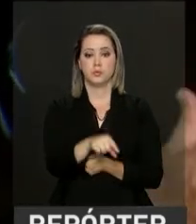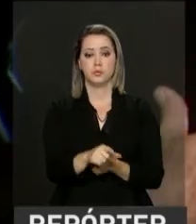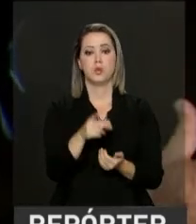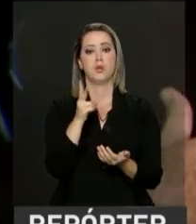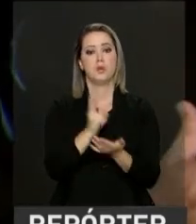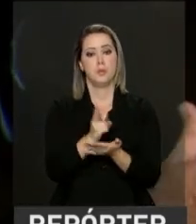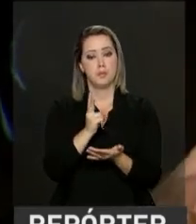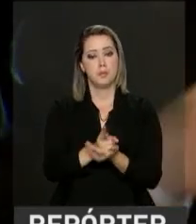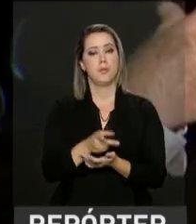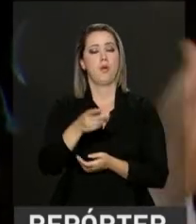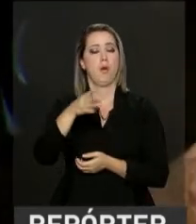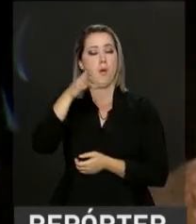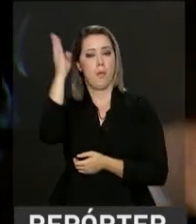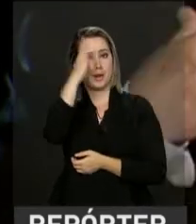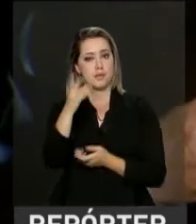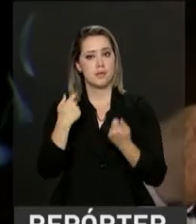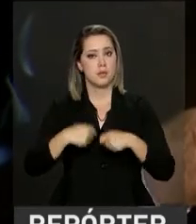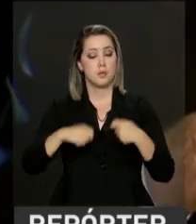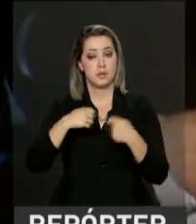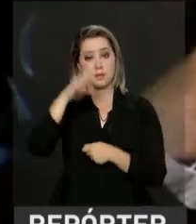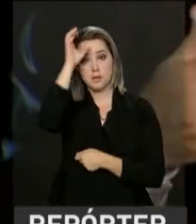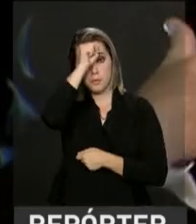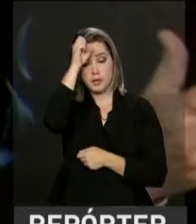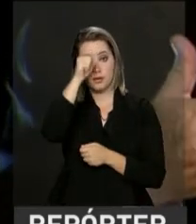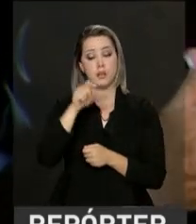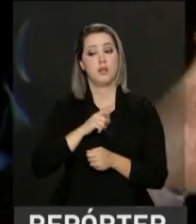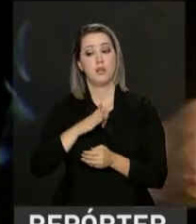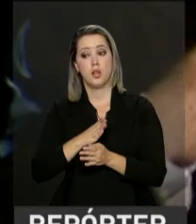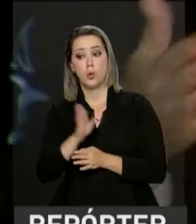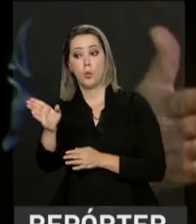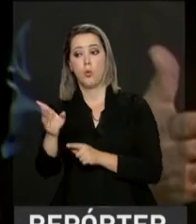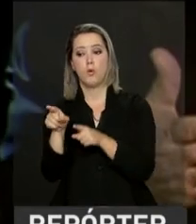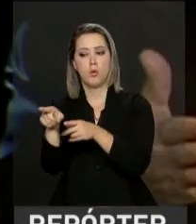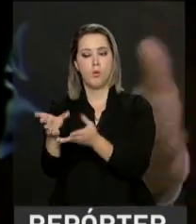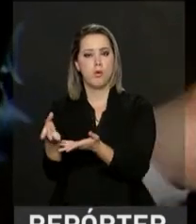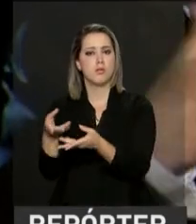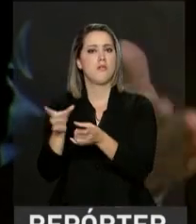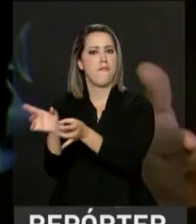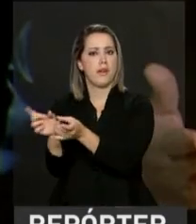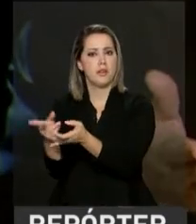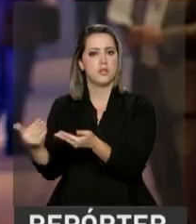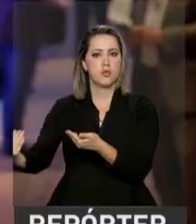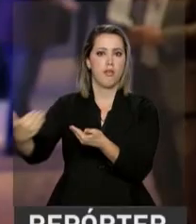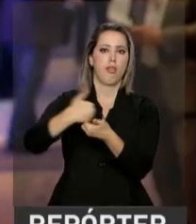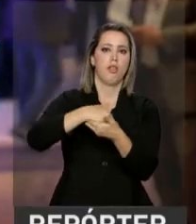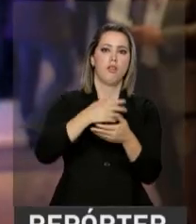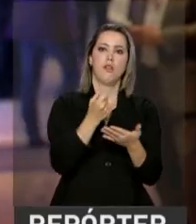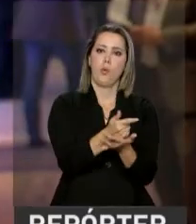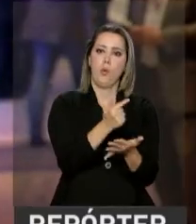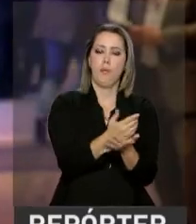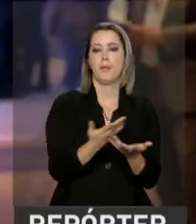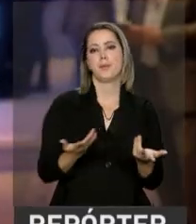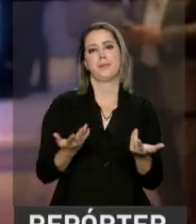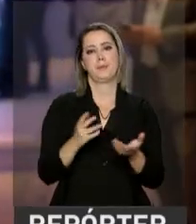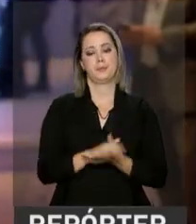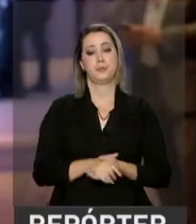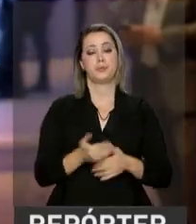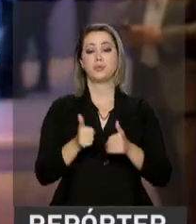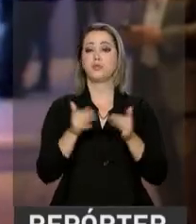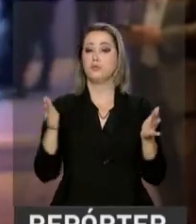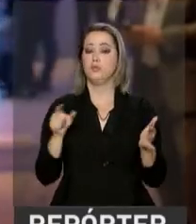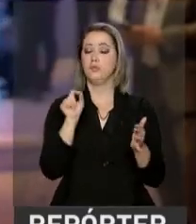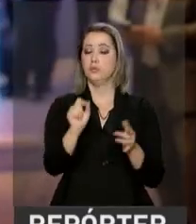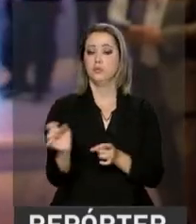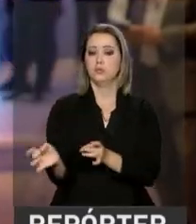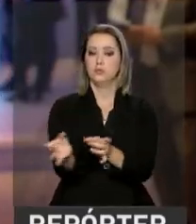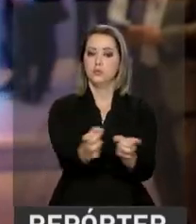o Brasil precisa aprender que mercado, comércio, tem duas mãos, o contêiner que leva é o contêiner que traz. E a abertura do mercado interno como